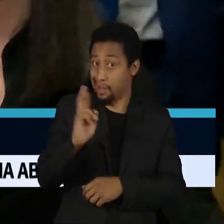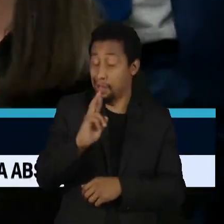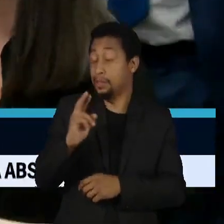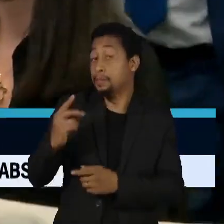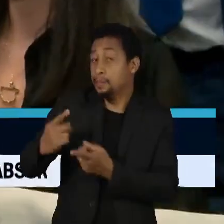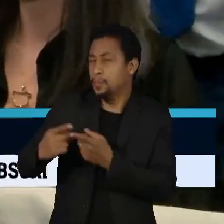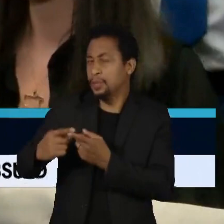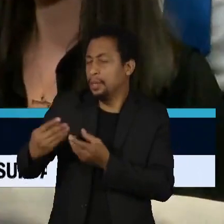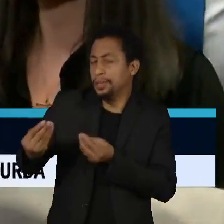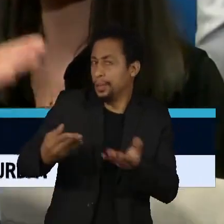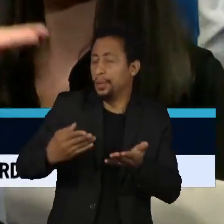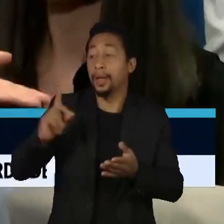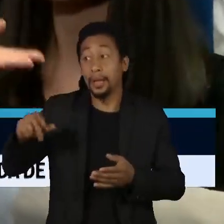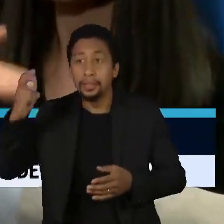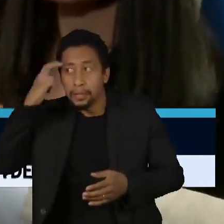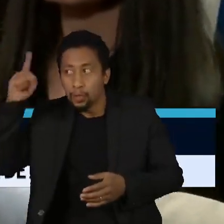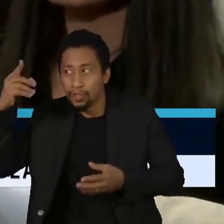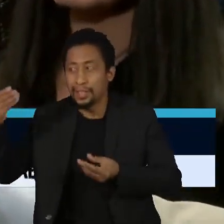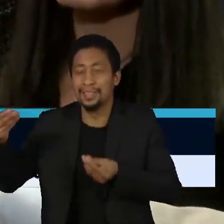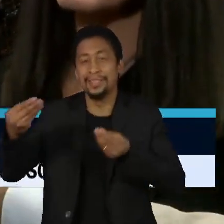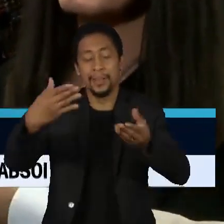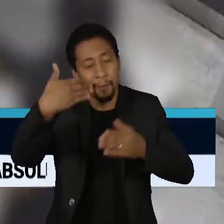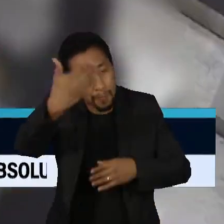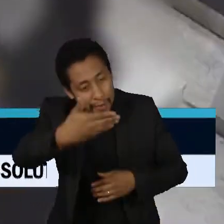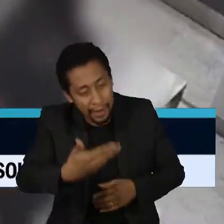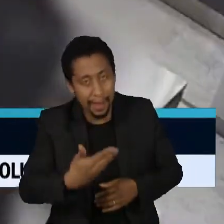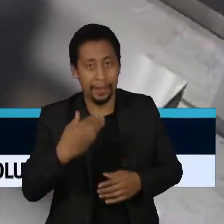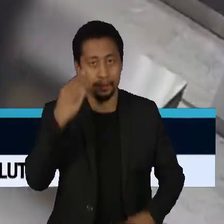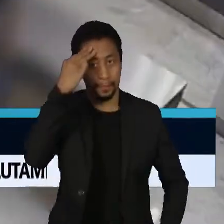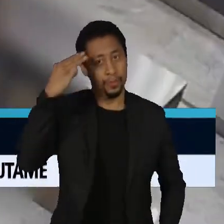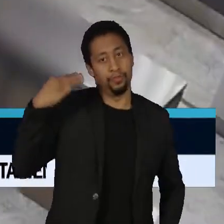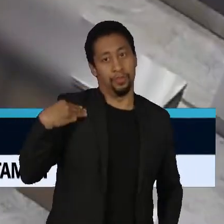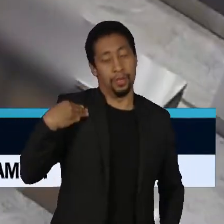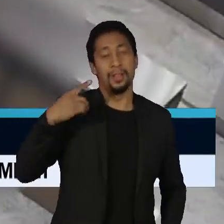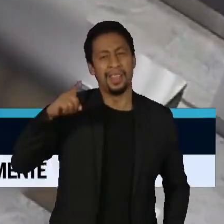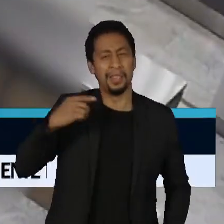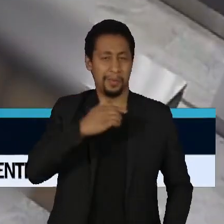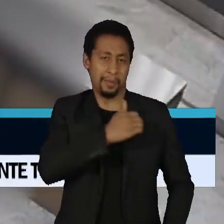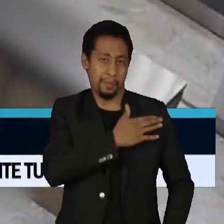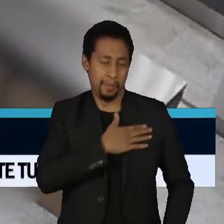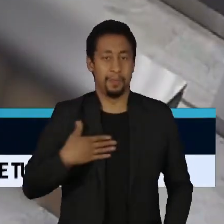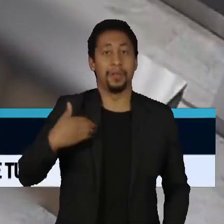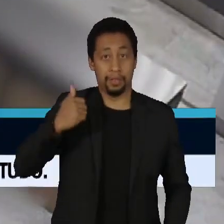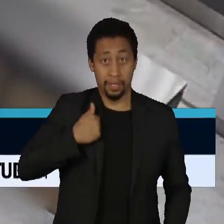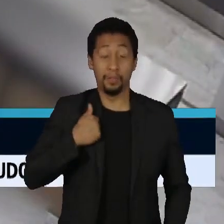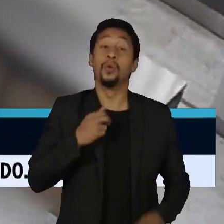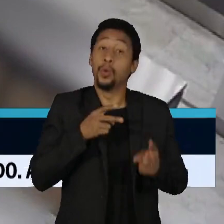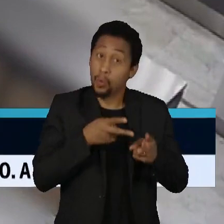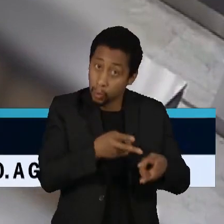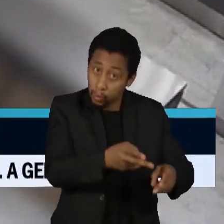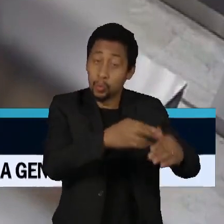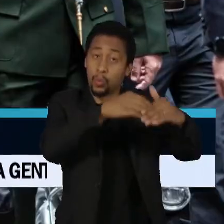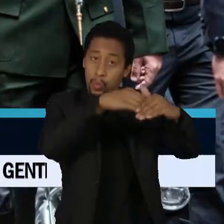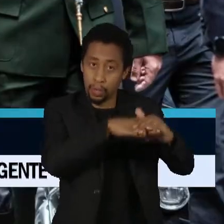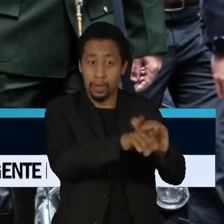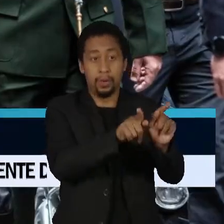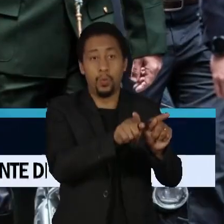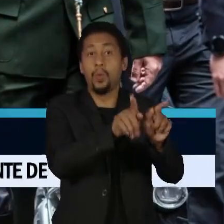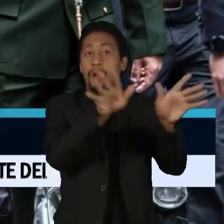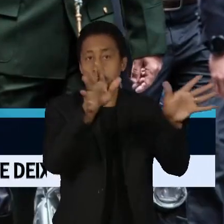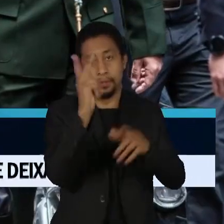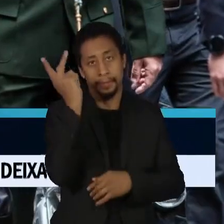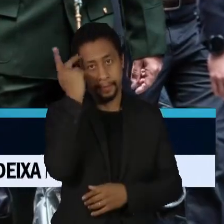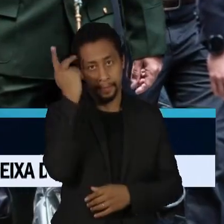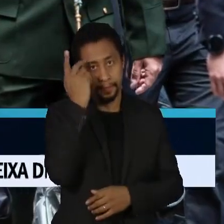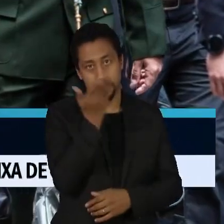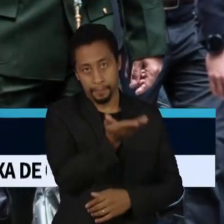à ex-primeira-dama, Michele Bolsonaro, e segue retido na alfândega do aeroporto de Guarulhos, em São Paulo. Em